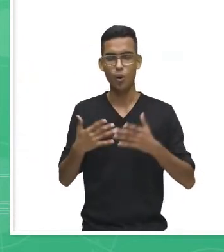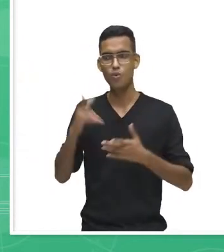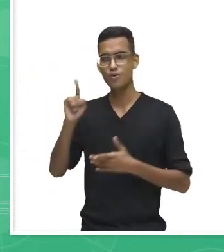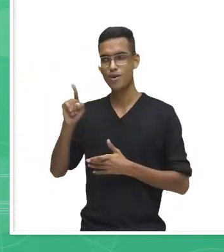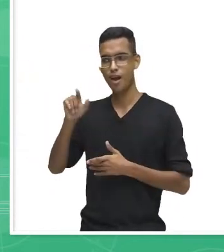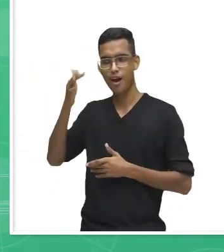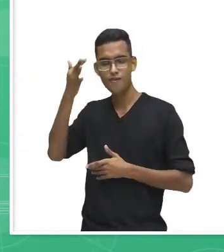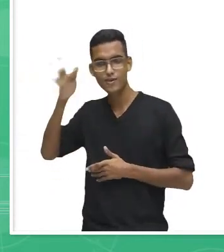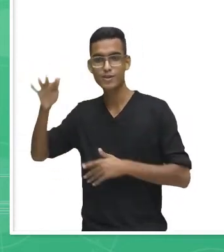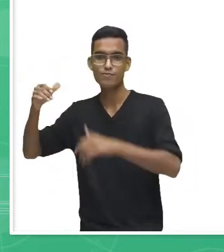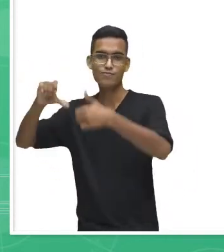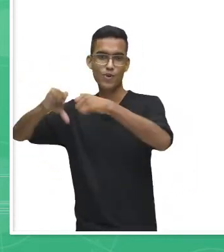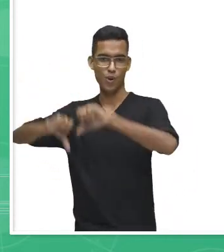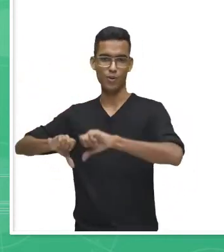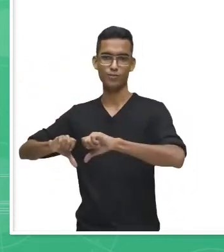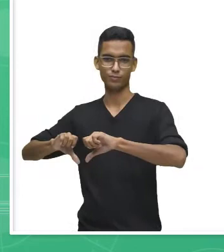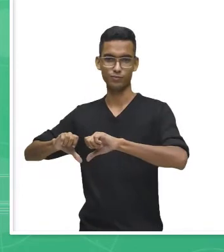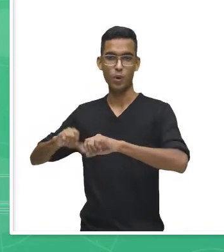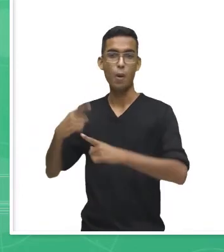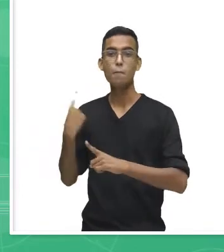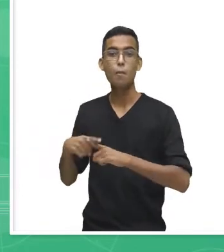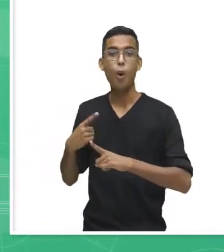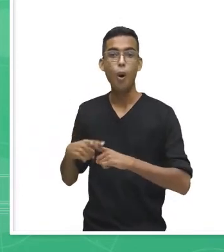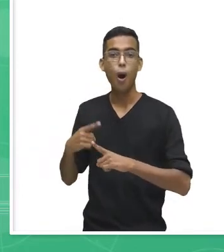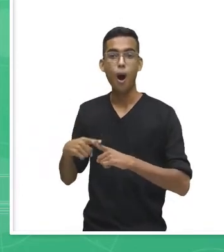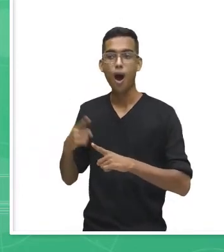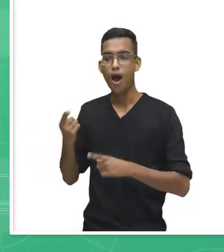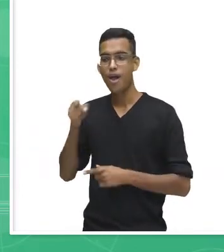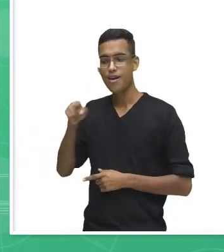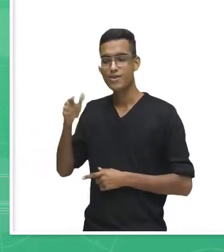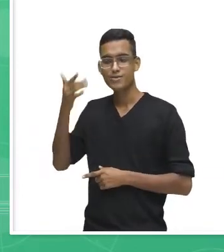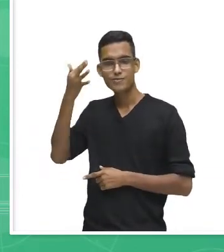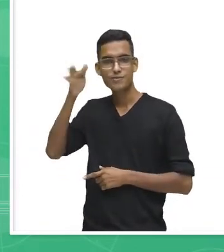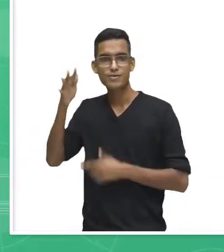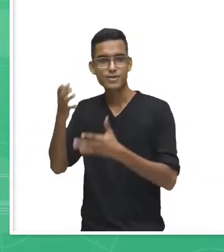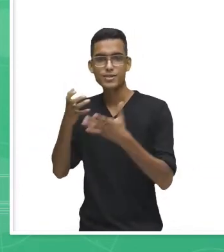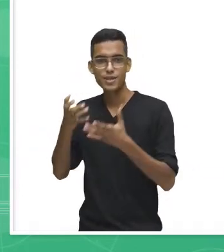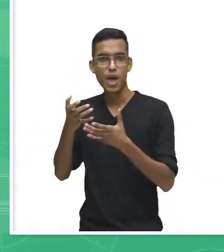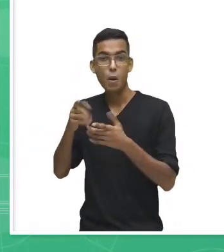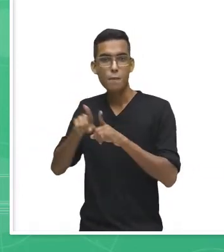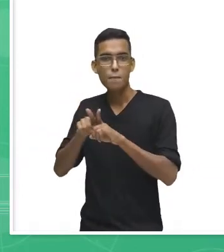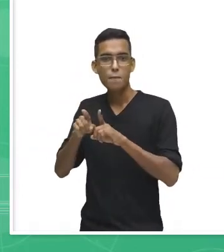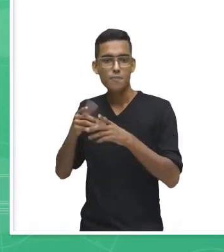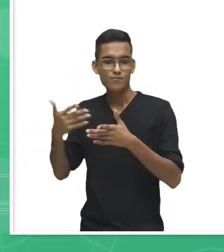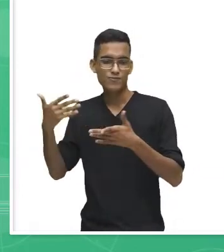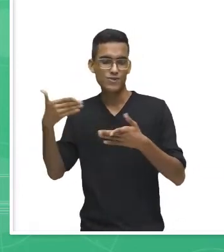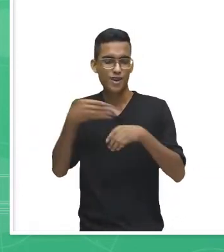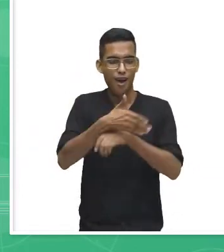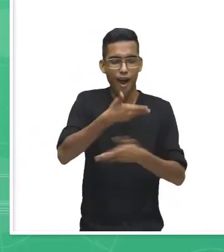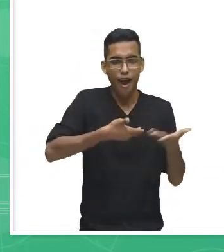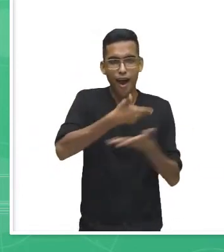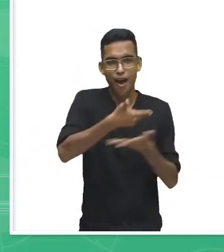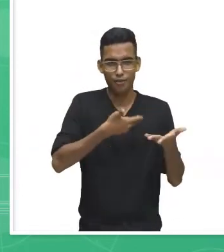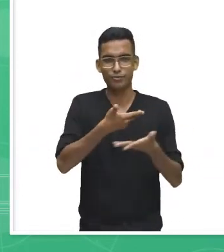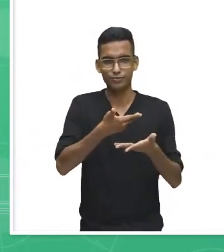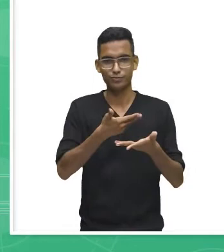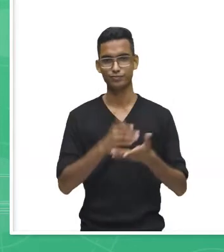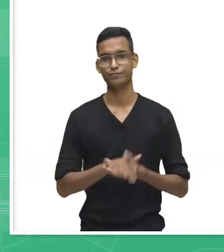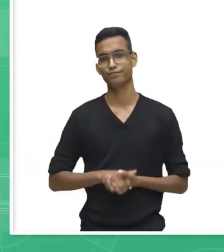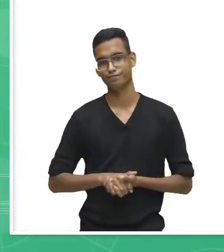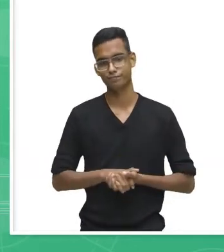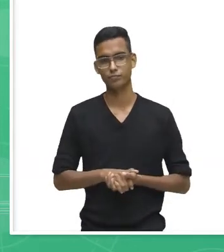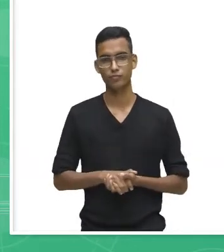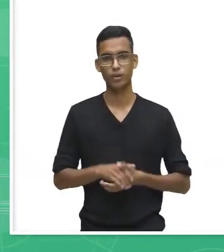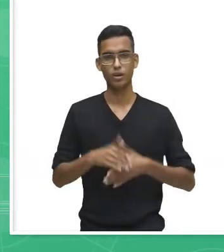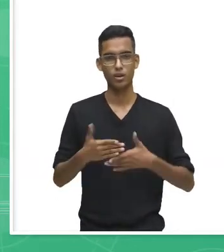da França, governada nessa época pelo Luís XVI. Some-se a isso o fato de que o Luís XVI, ele casa com uma esposa